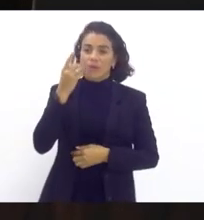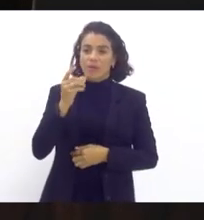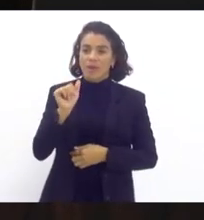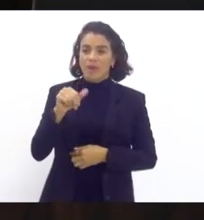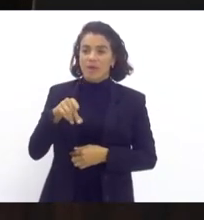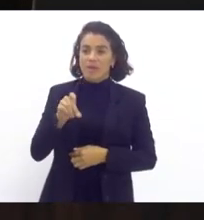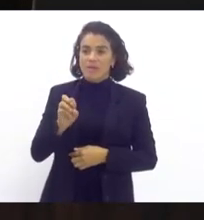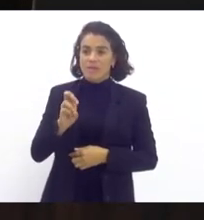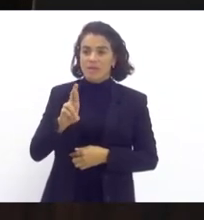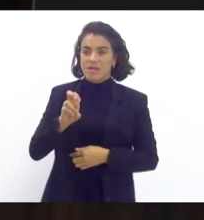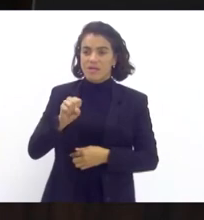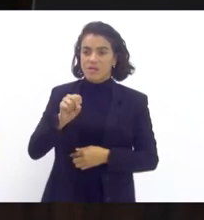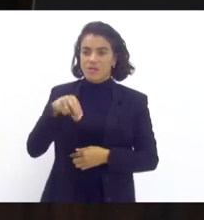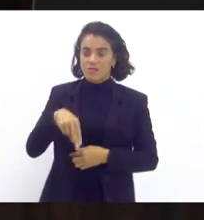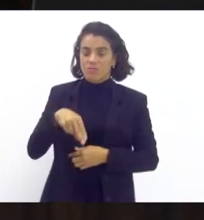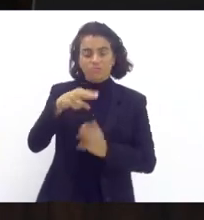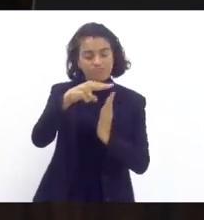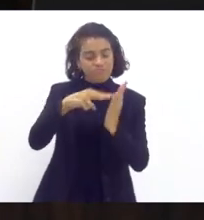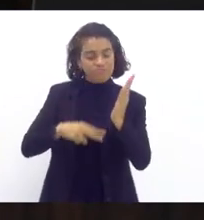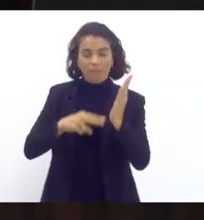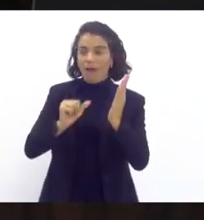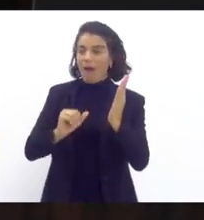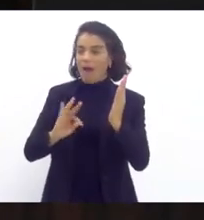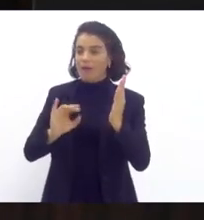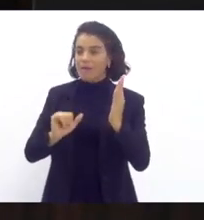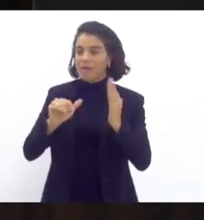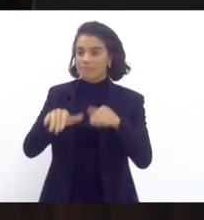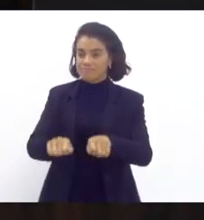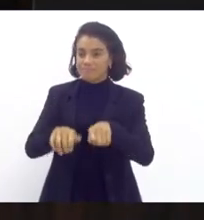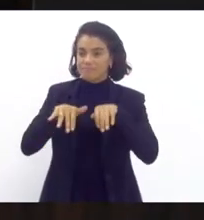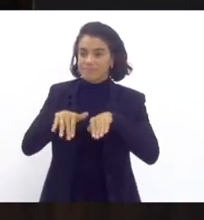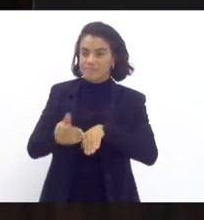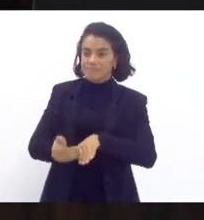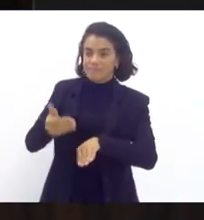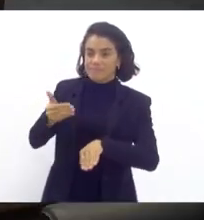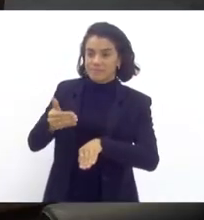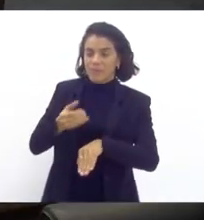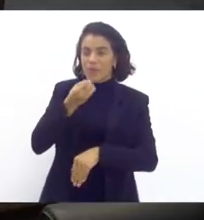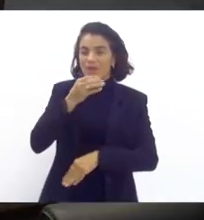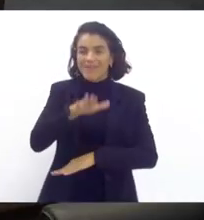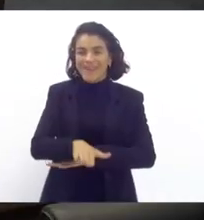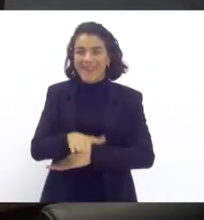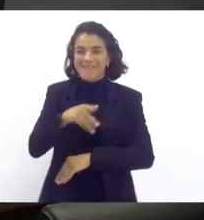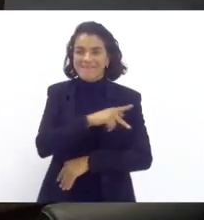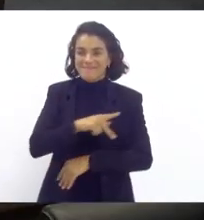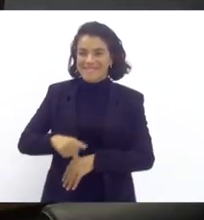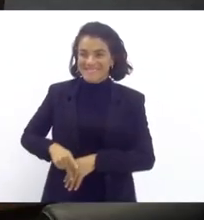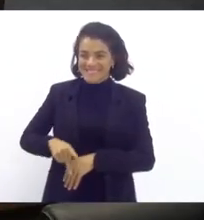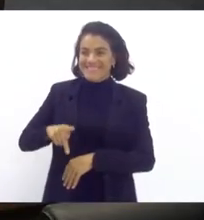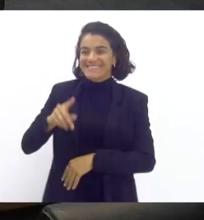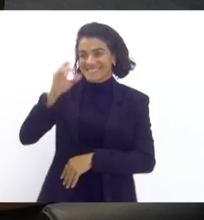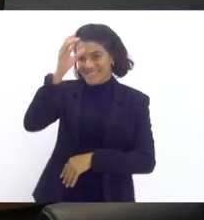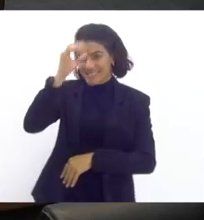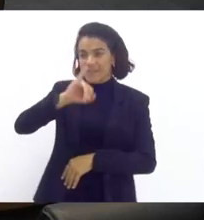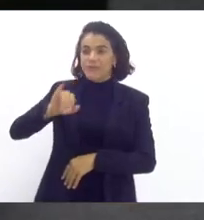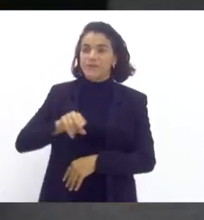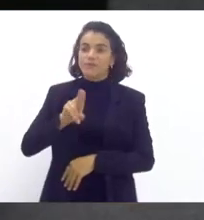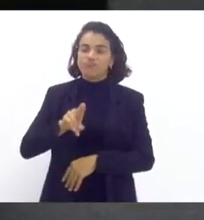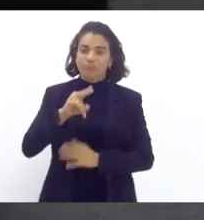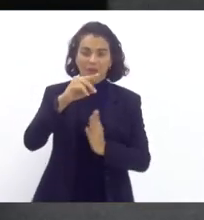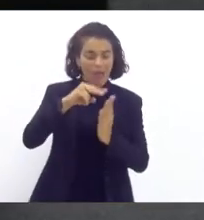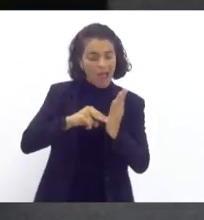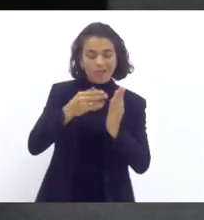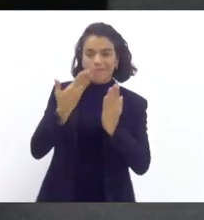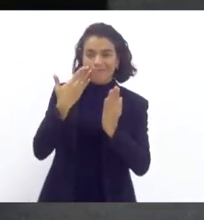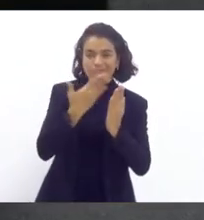para fazer a leitura da ata da sessão anterior. Boa tarde, presidente Tiaju. A ata reflete com